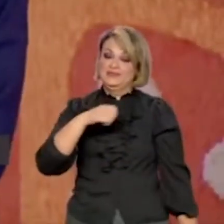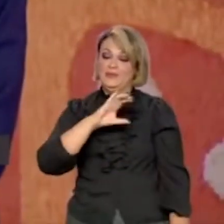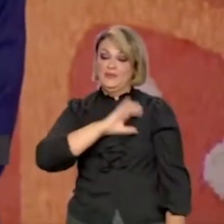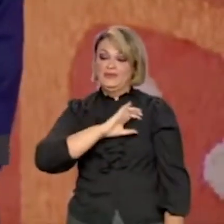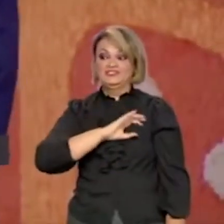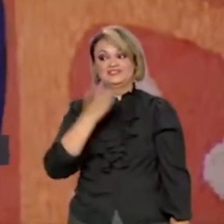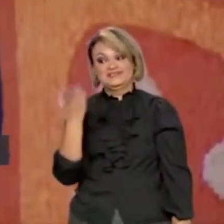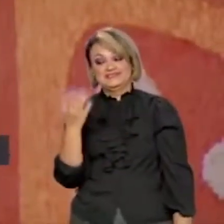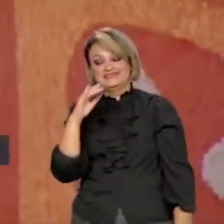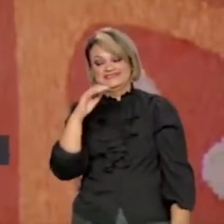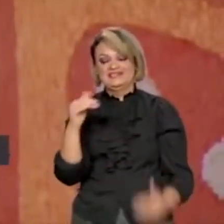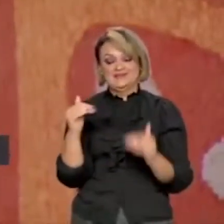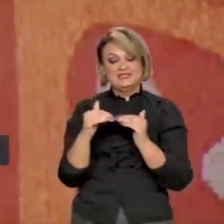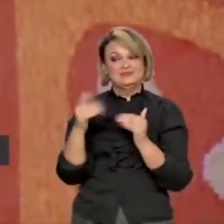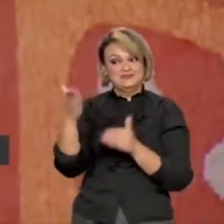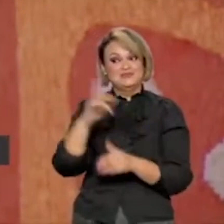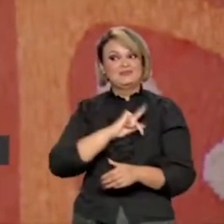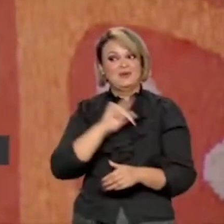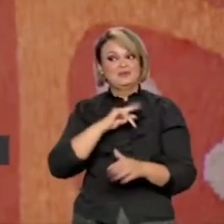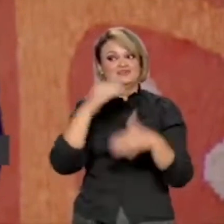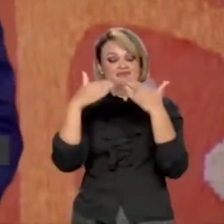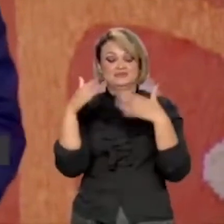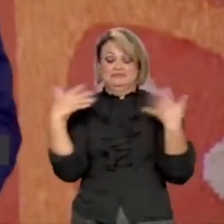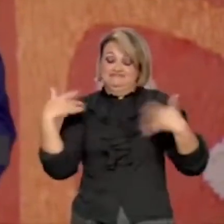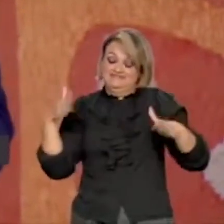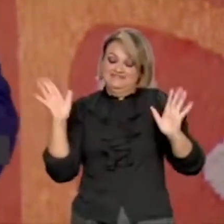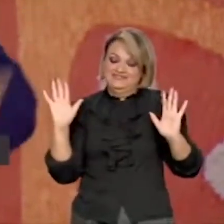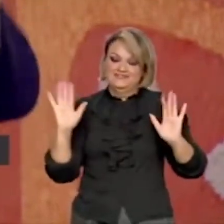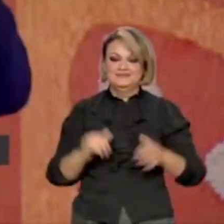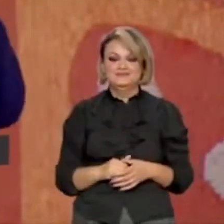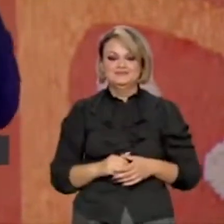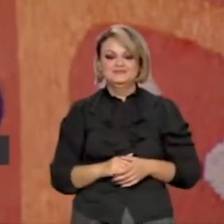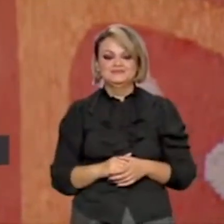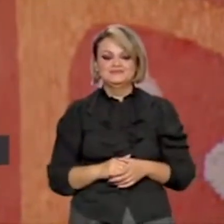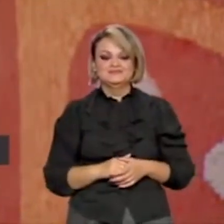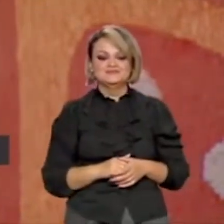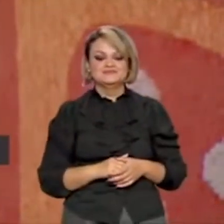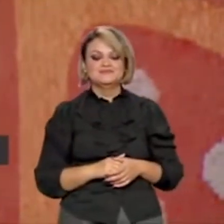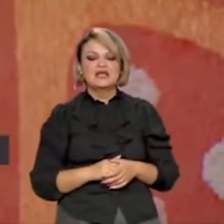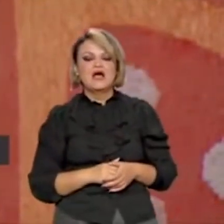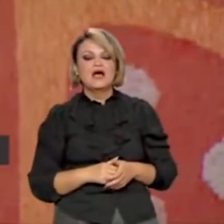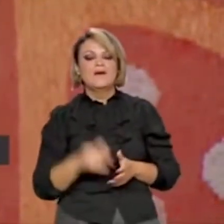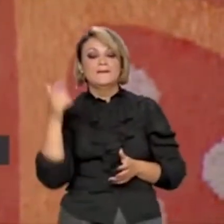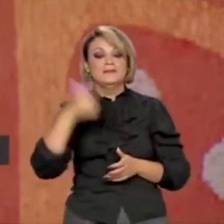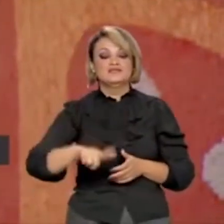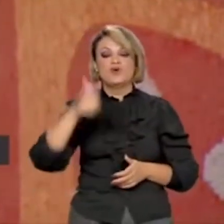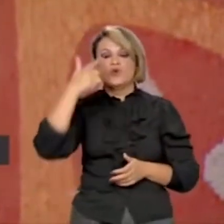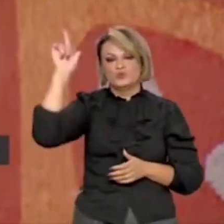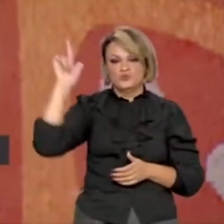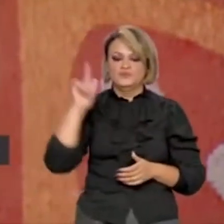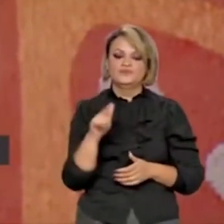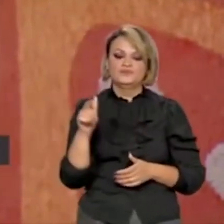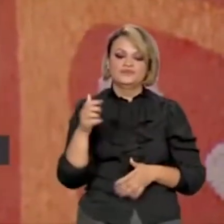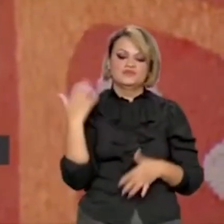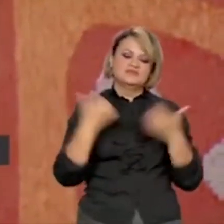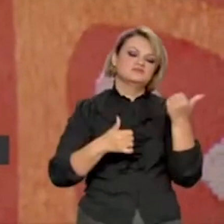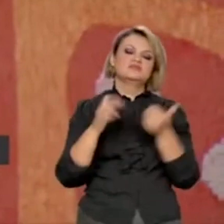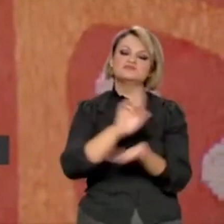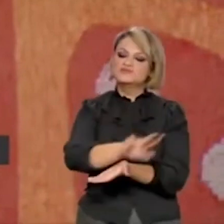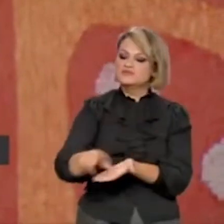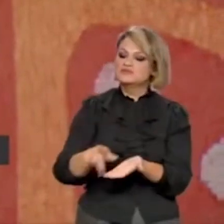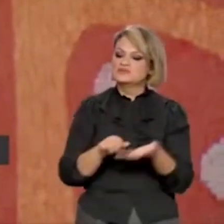reconhecer esse avanço do Palmeiras em relação a isso quero falar de duas outras coisas além da da